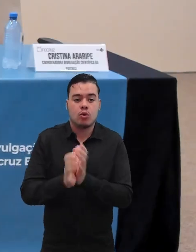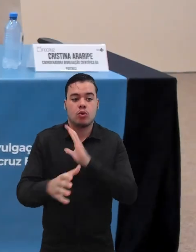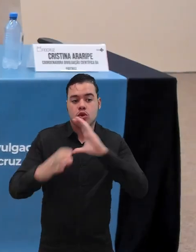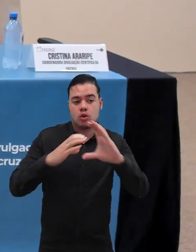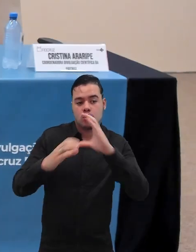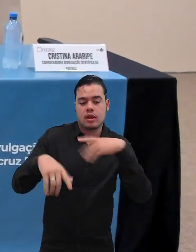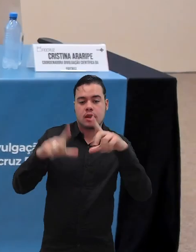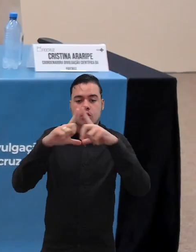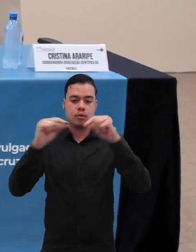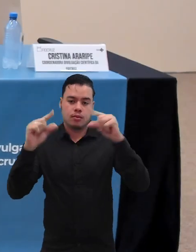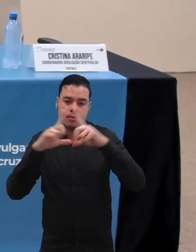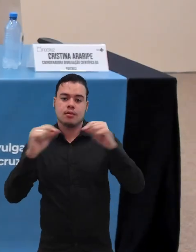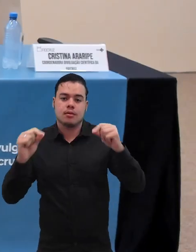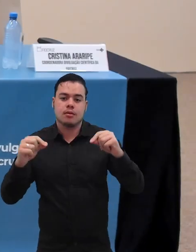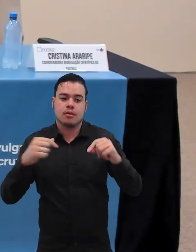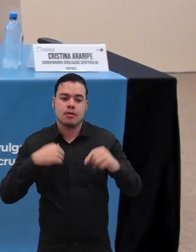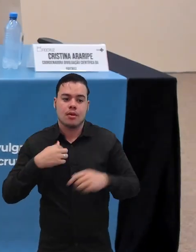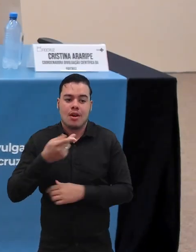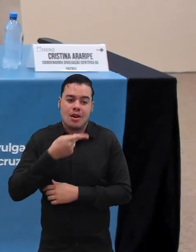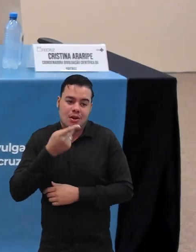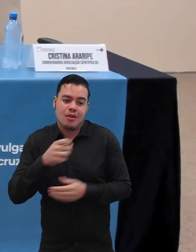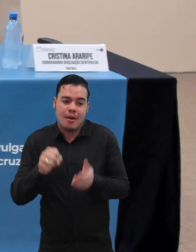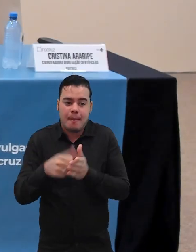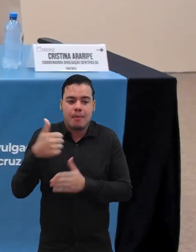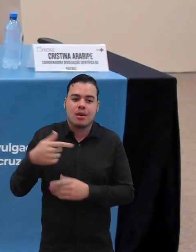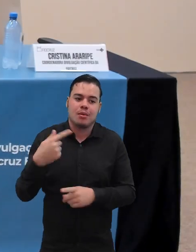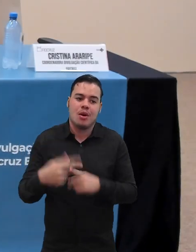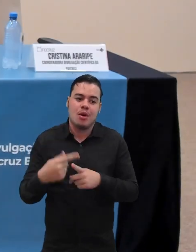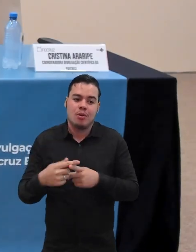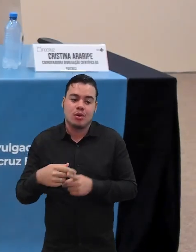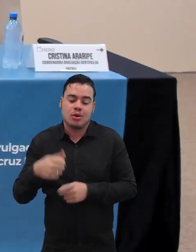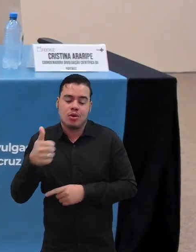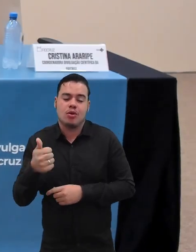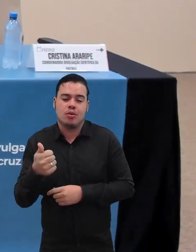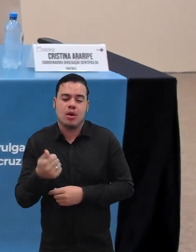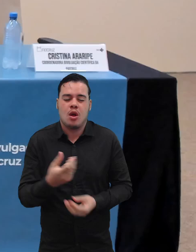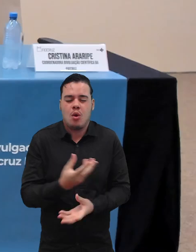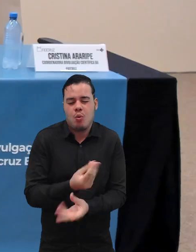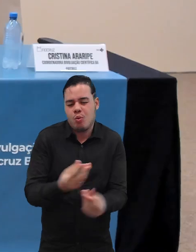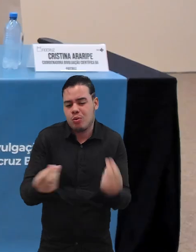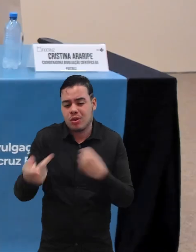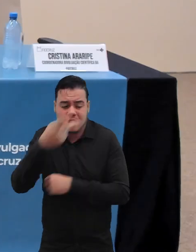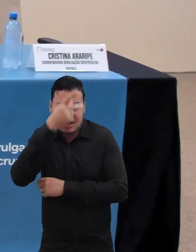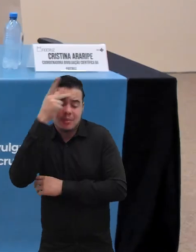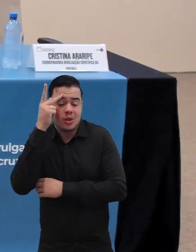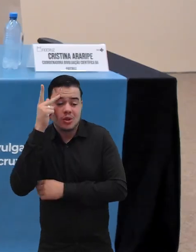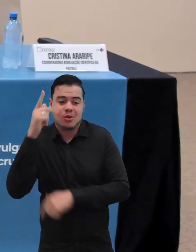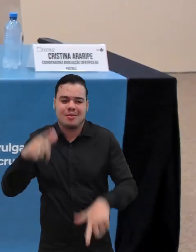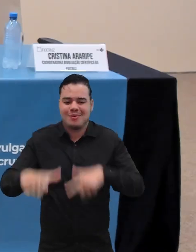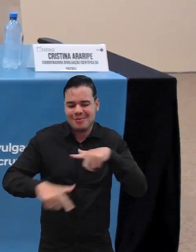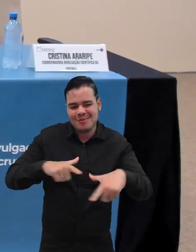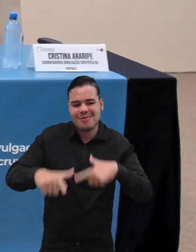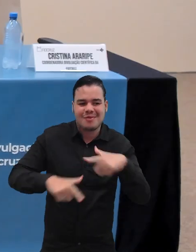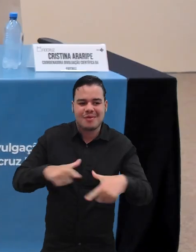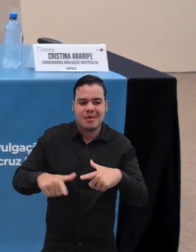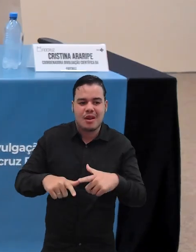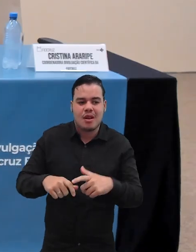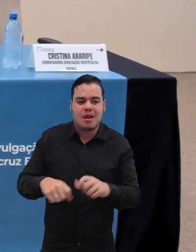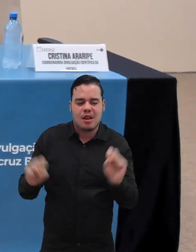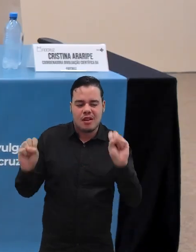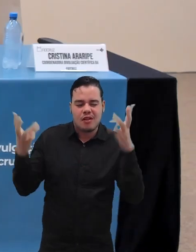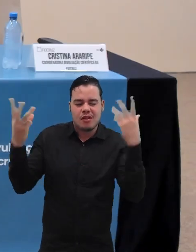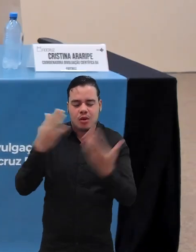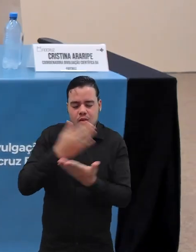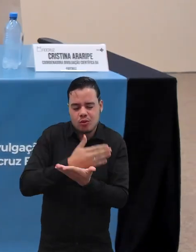Brasília. E eu estou falando aqui em primeiro lugar porque eu sou uma das muitas pessoas que trabalharam para esse evento